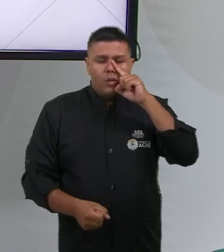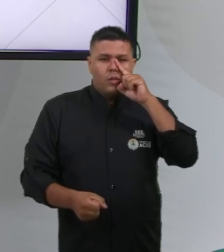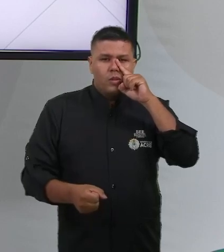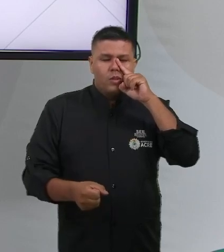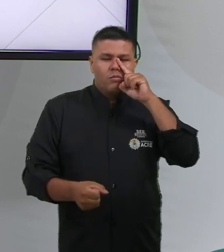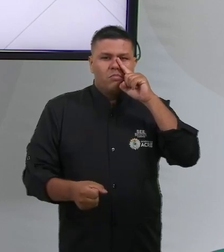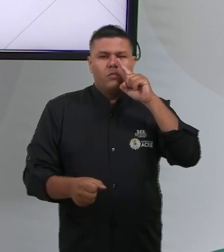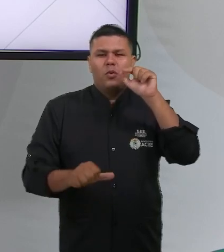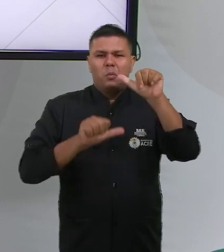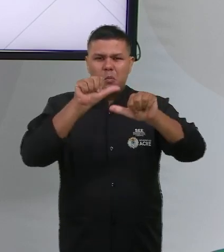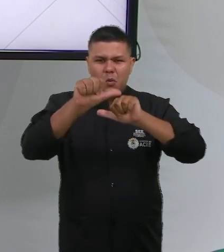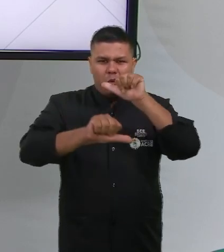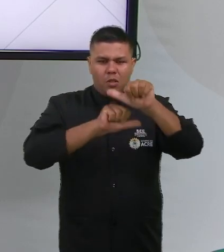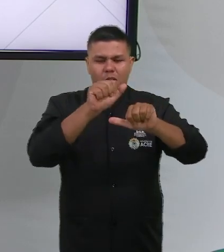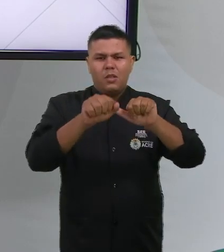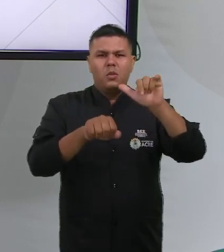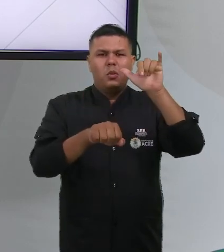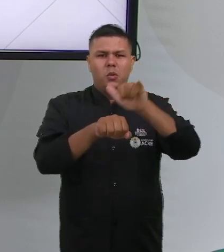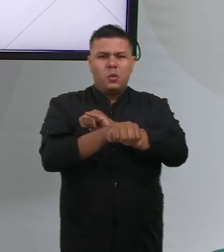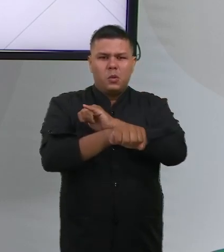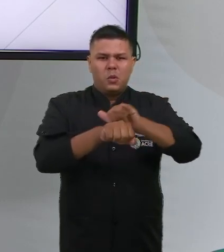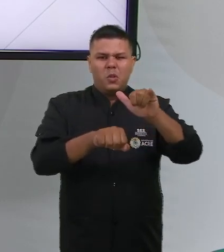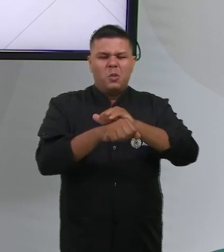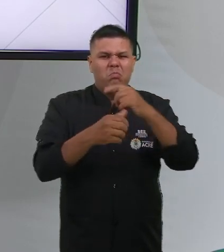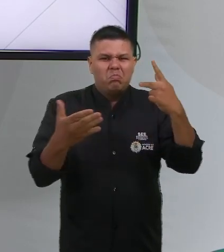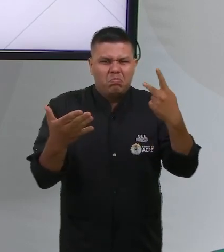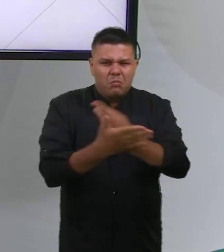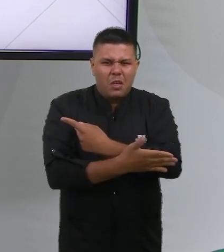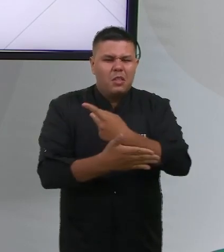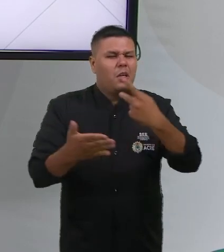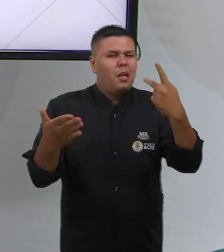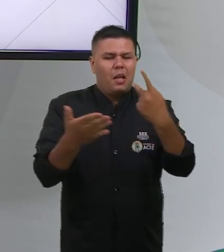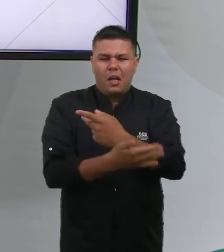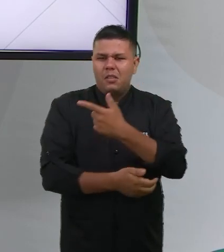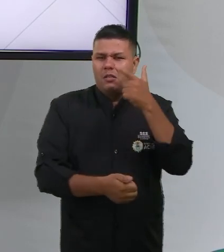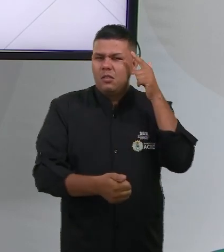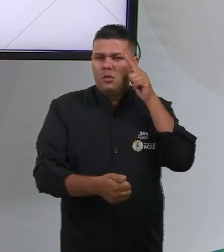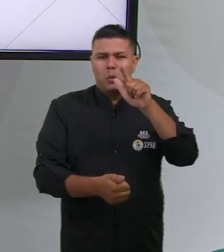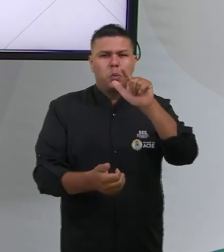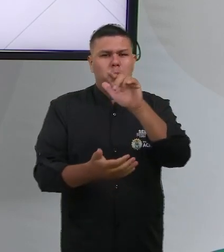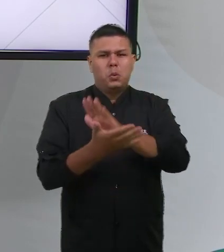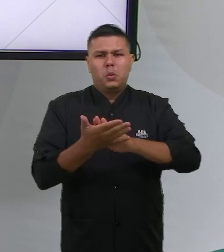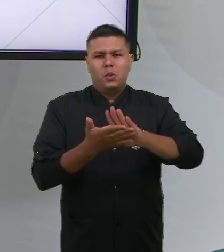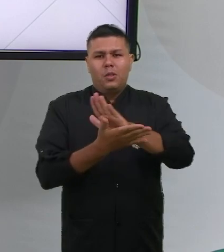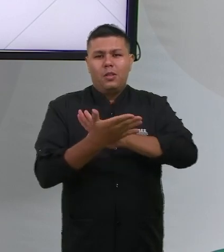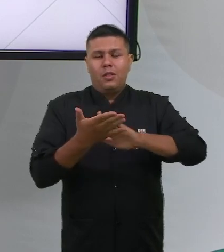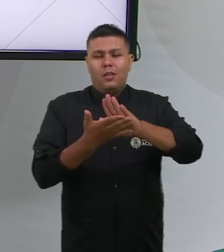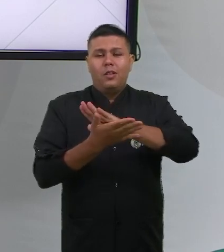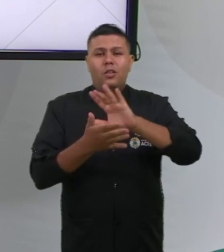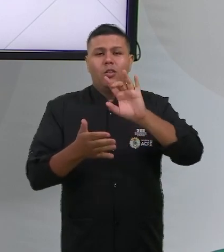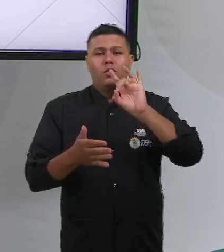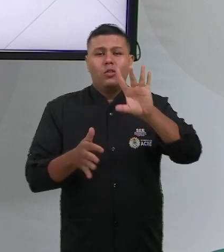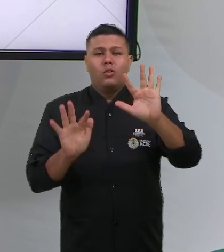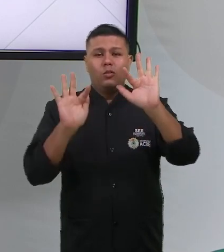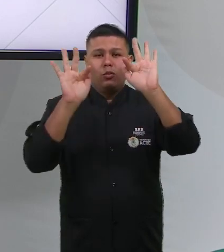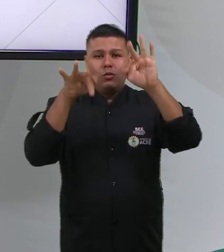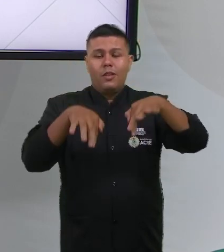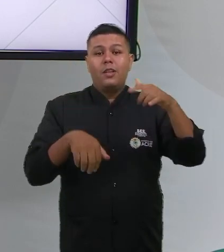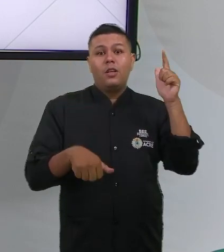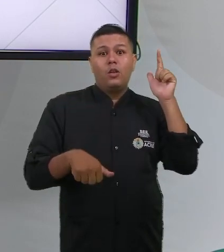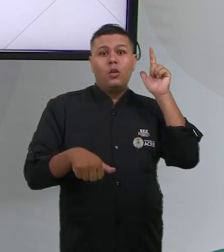várias estratégias, coisas não foram dando certo. Então, somente ao final, né, que ele conseguiu alcançar o